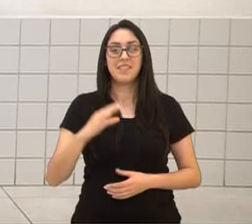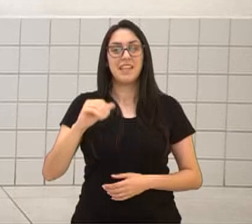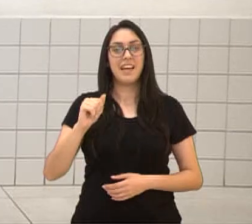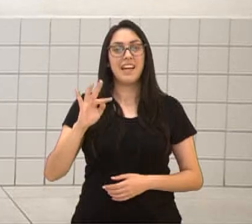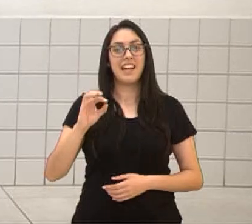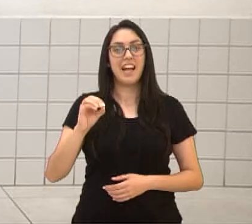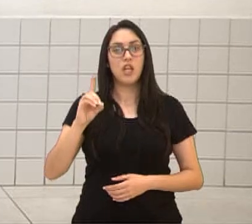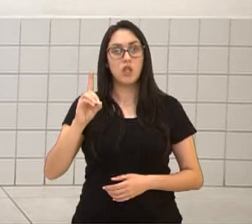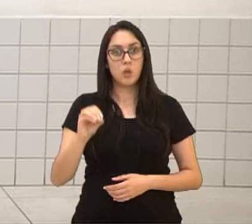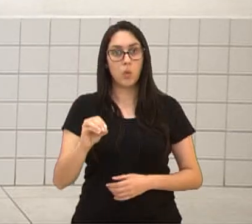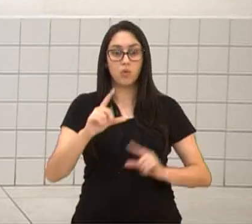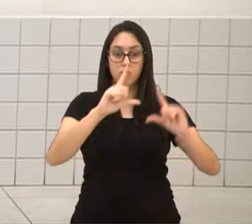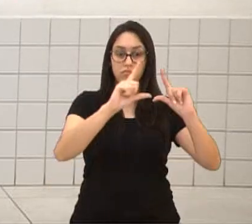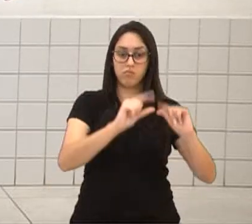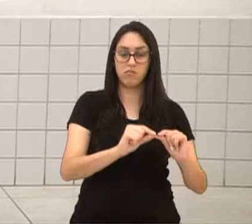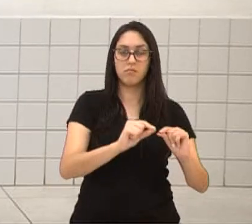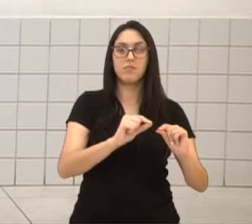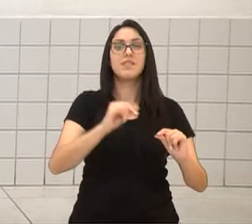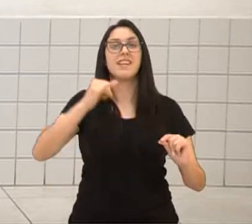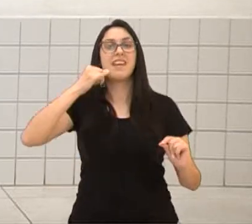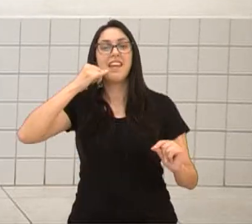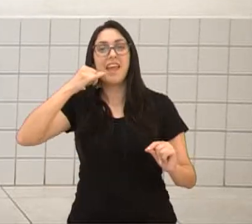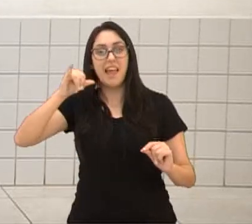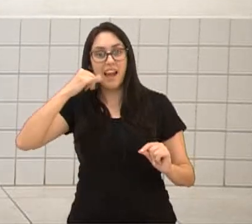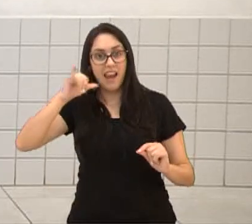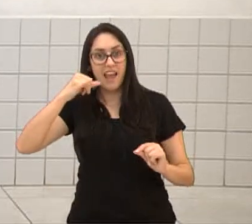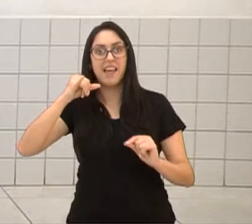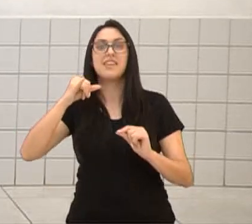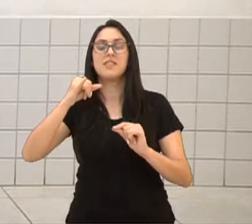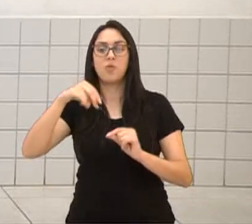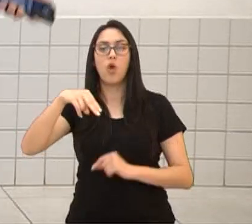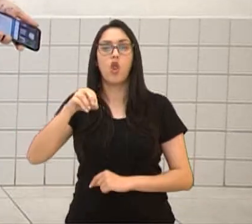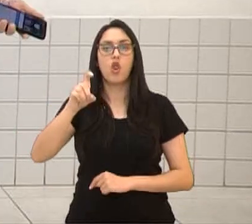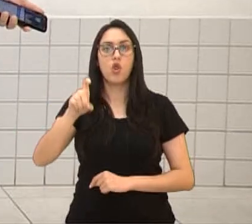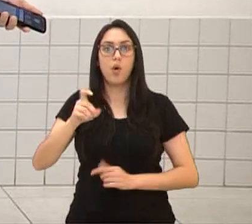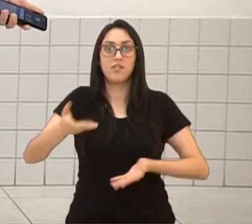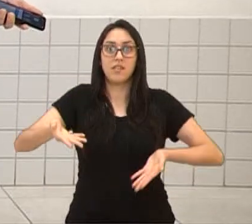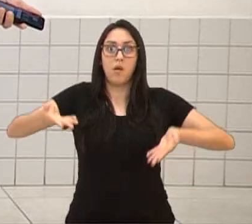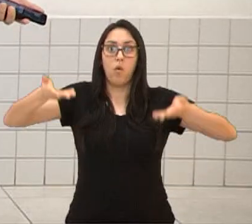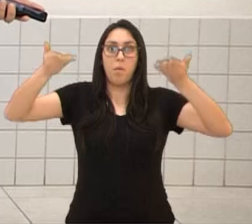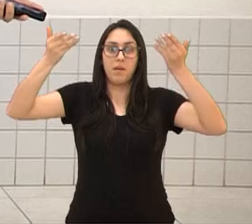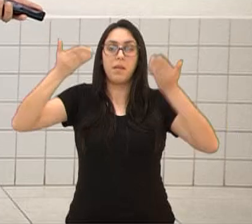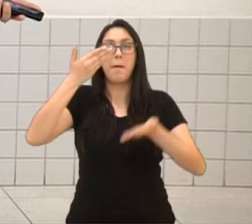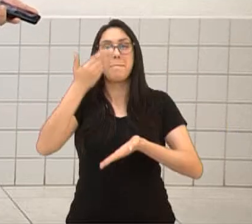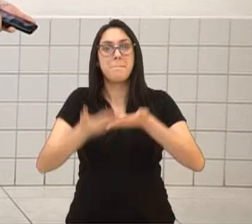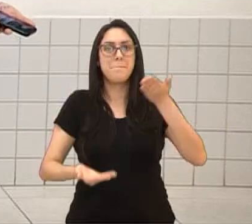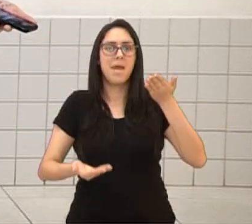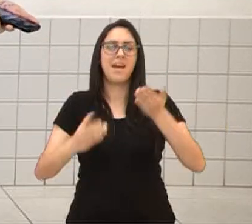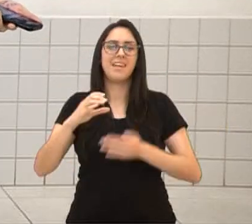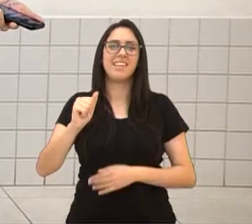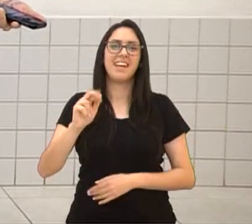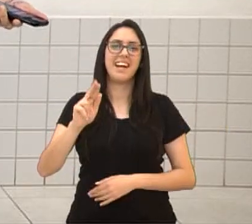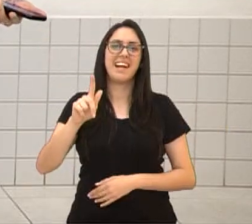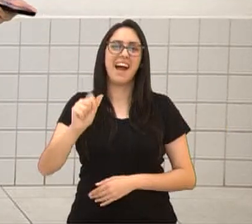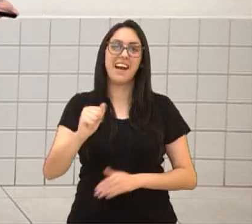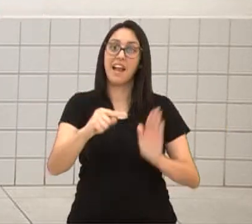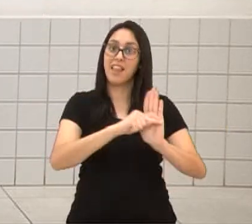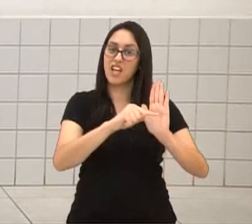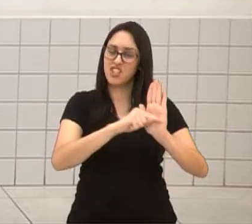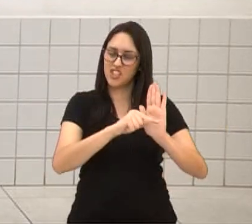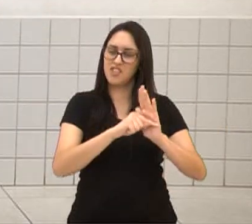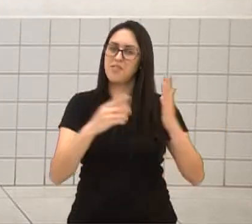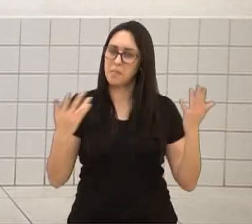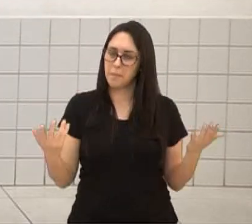vai diminuindo, o número de elétrons, claro que o seu NOx vai aumentando, está perdendo cargas negativas, né, Prof. Beth? Sim, sim. E